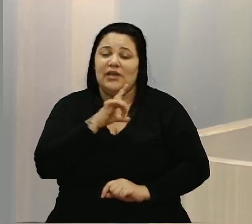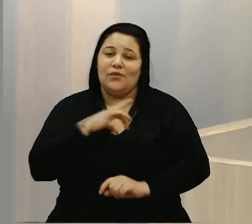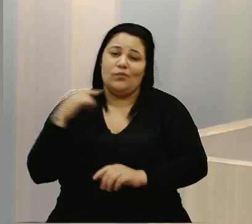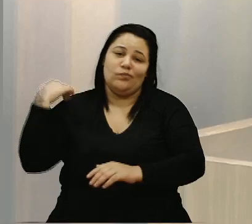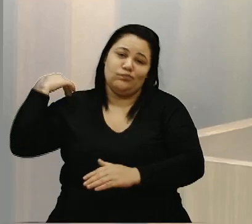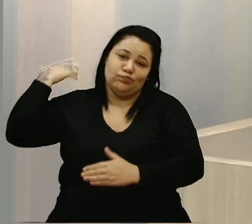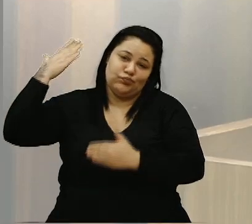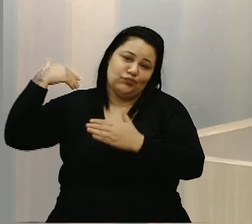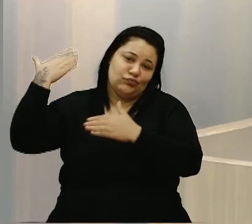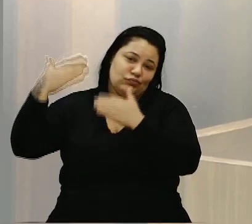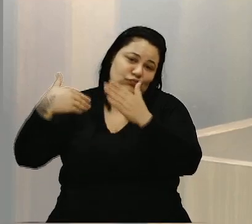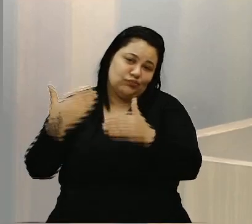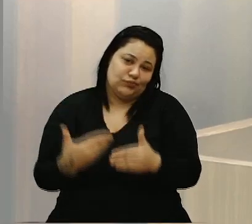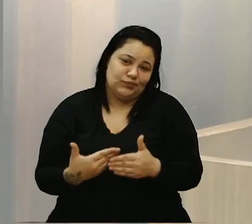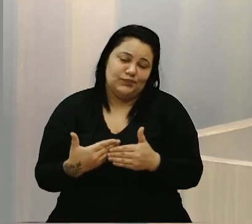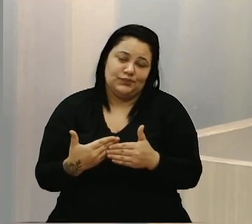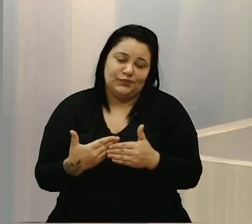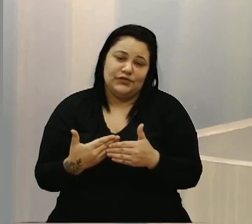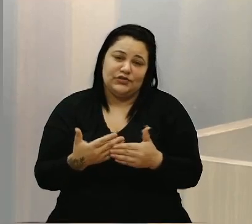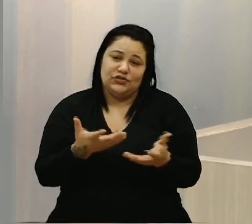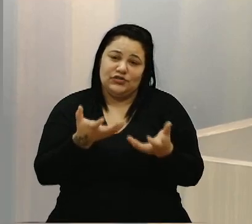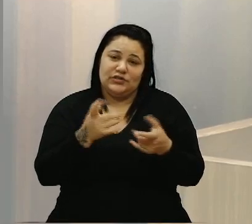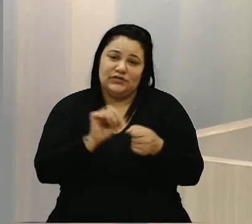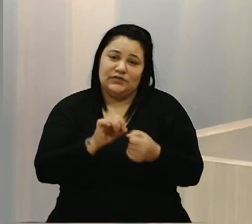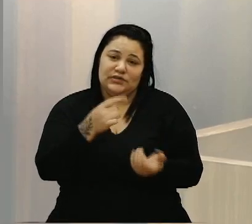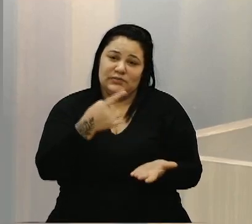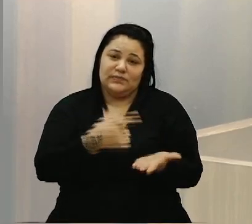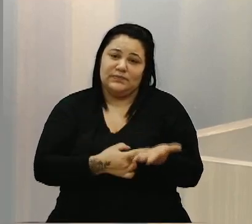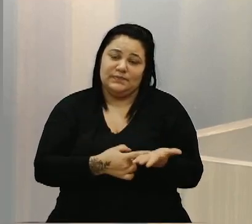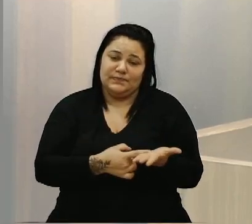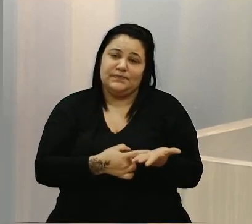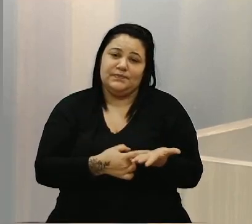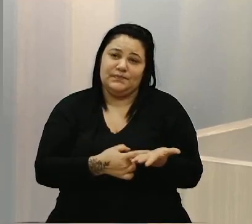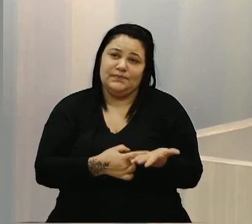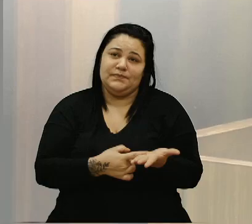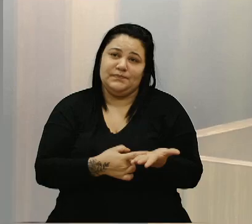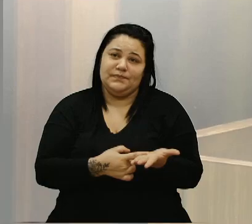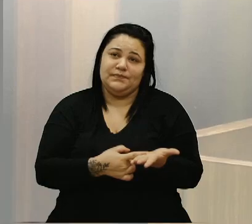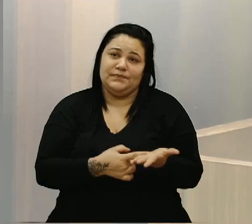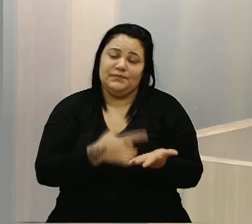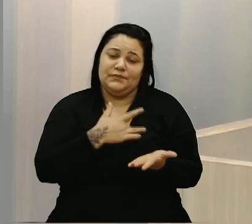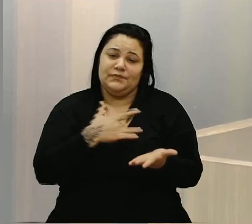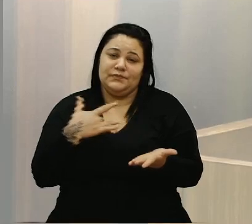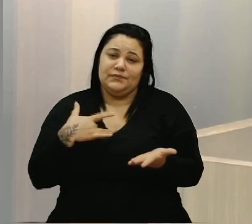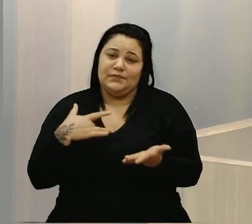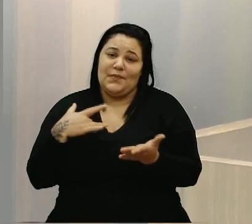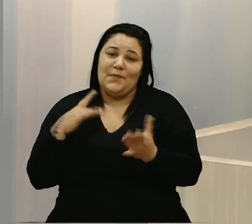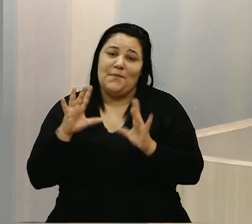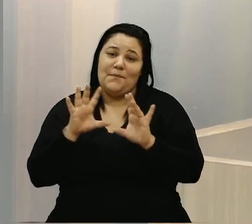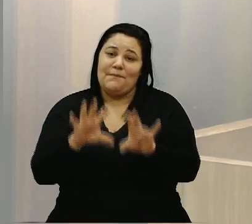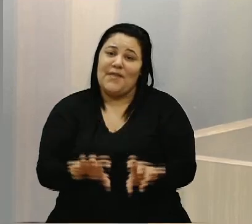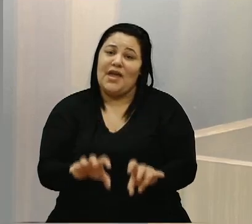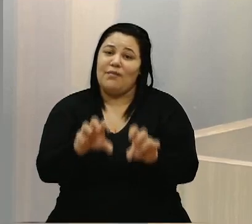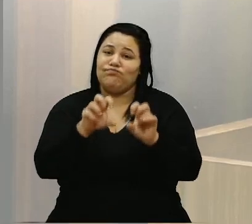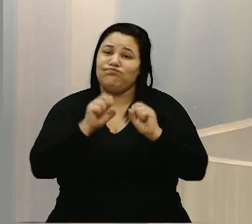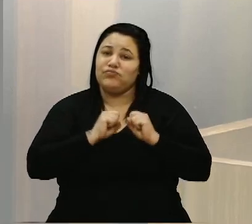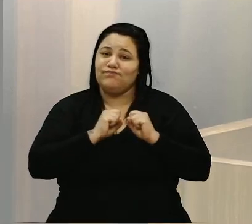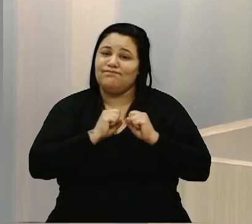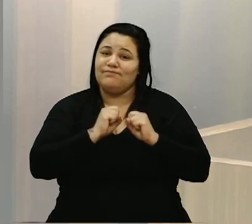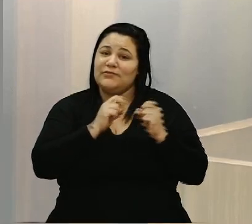que quando optou por aderir ao Pacto pela Saúde, trouxe para si a responsabilidade